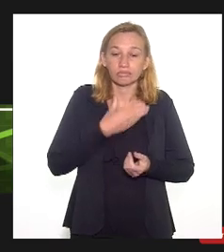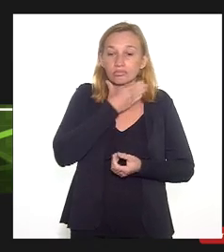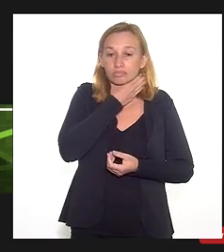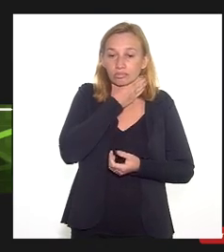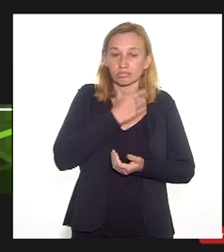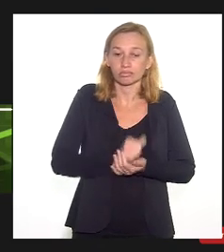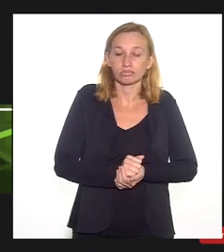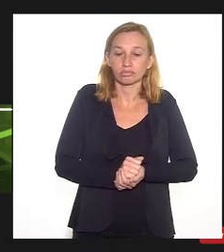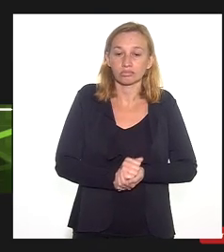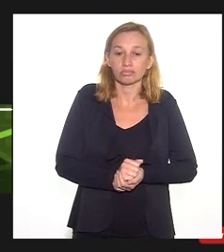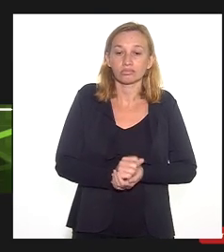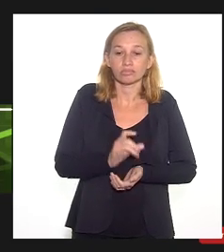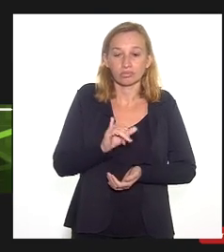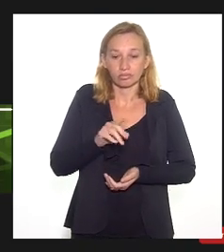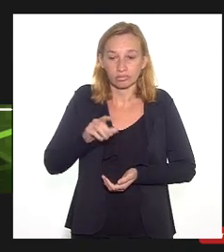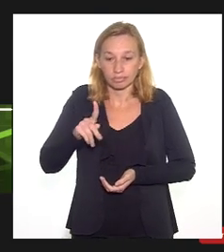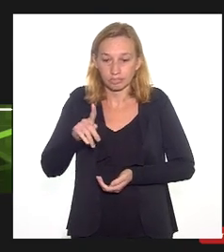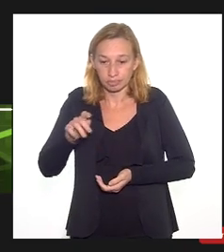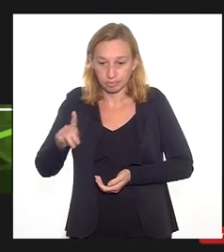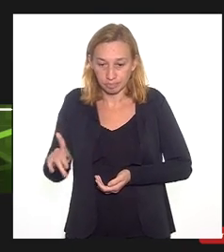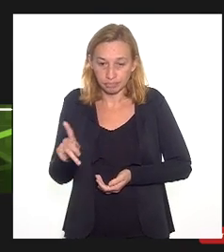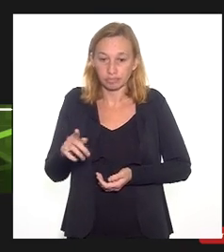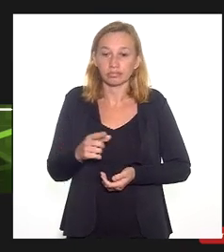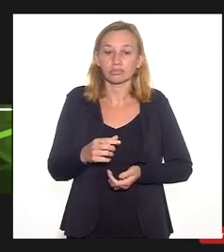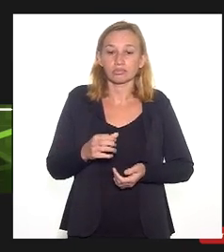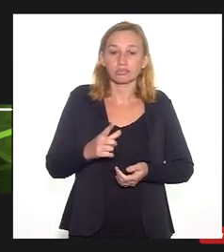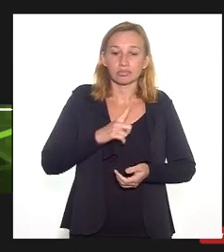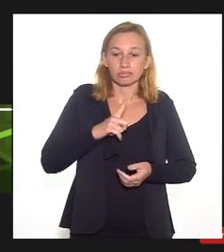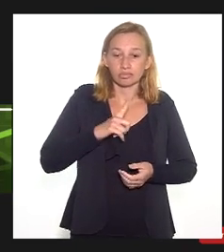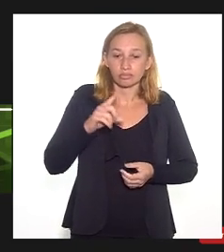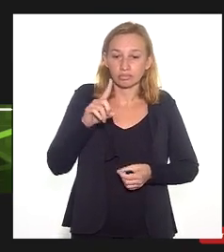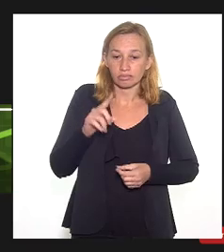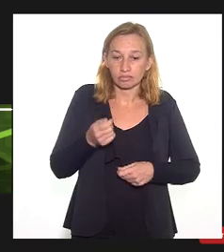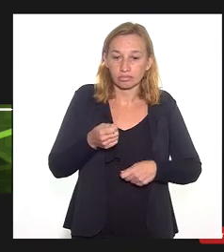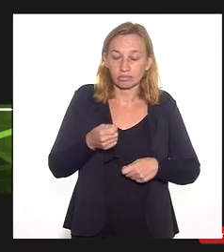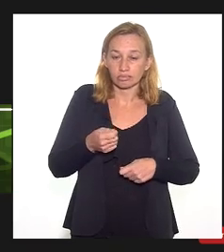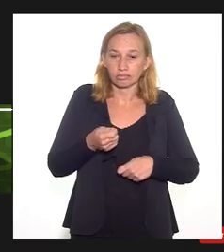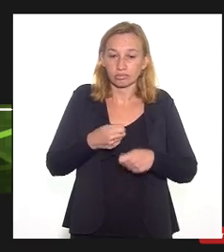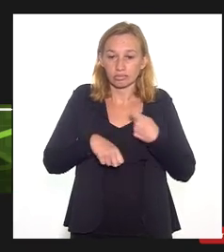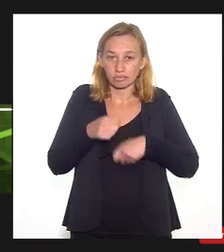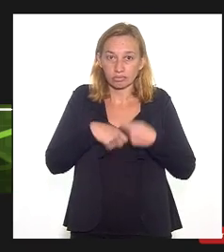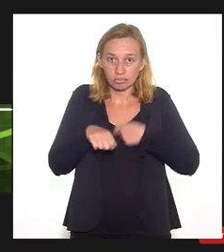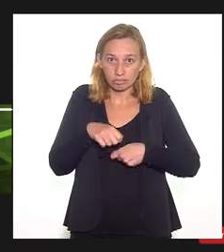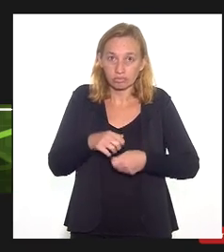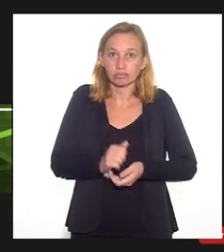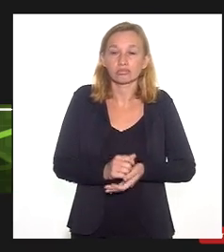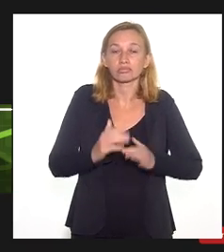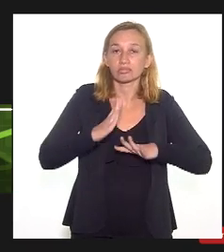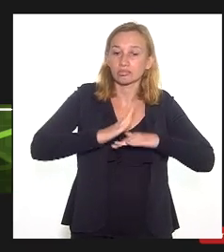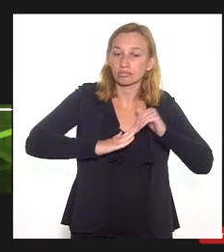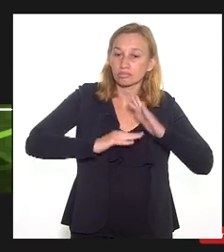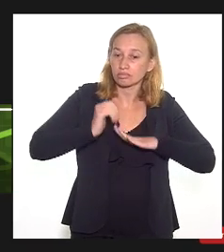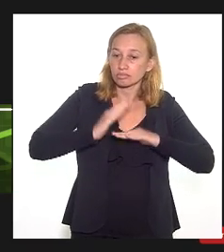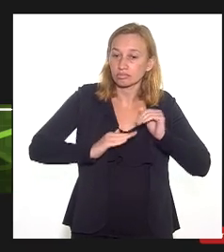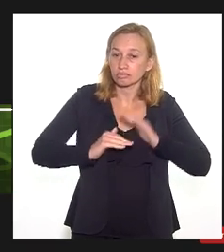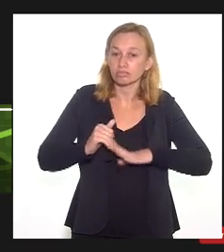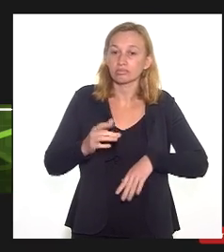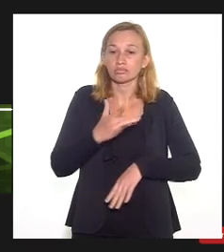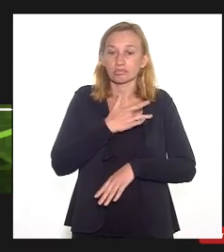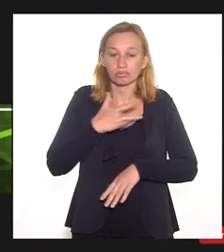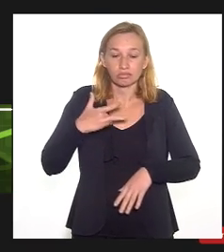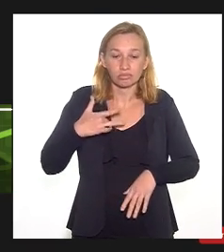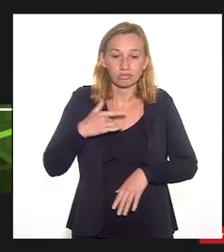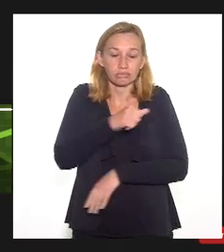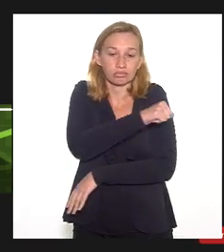contar com o cinto pés enquanto a gente estiver na direção do cinto pés né e enquanto profissional de saúde